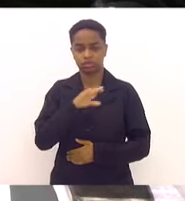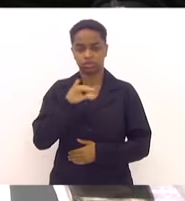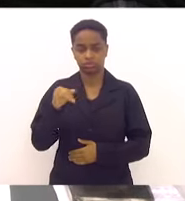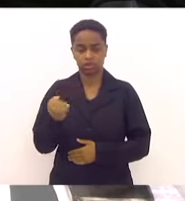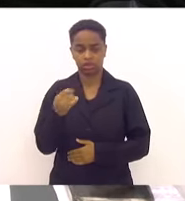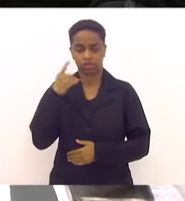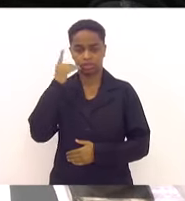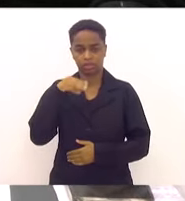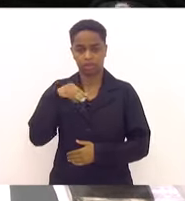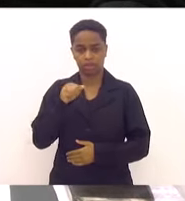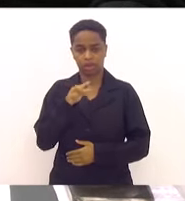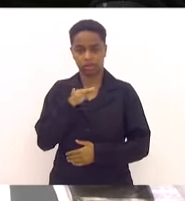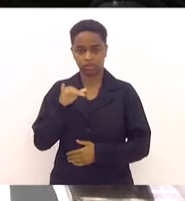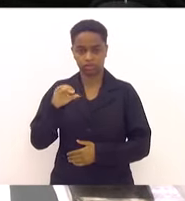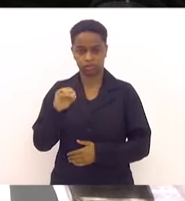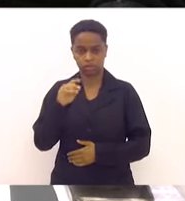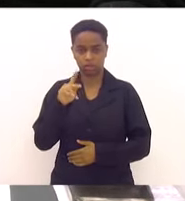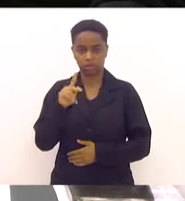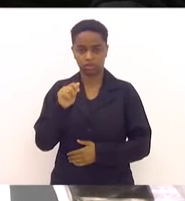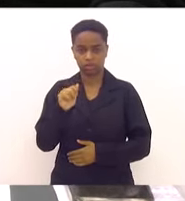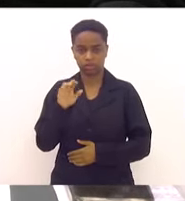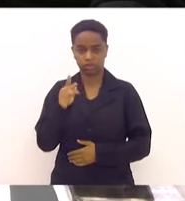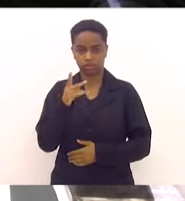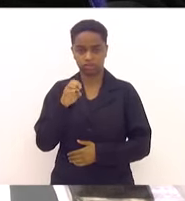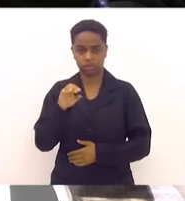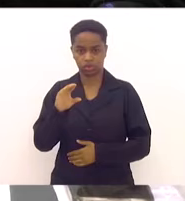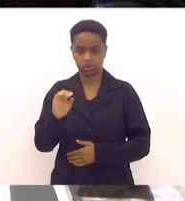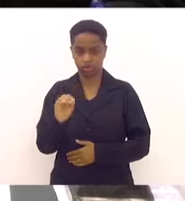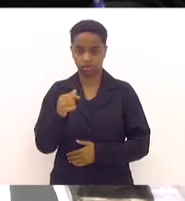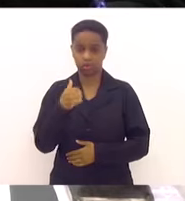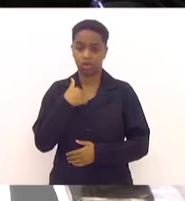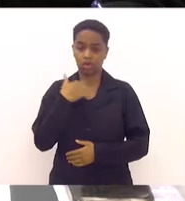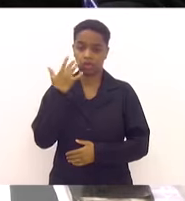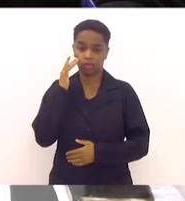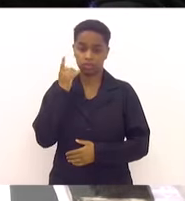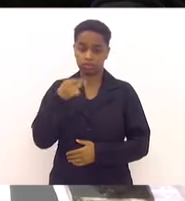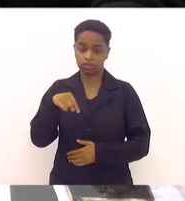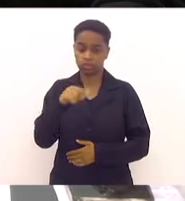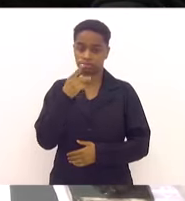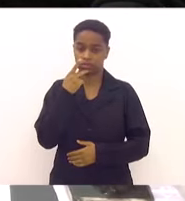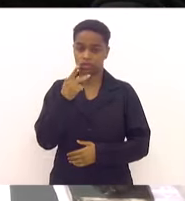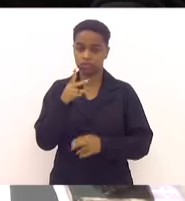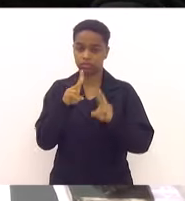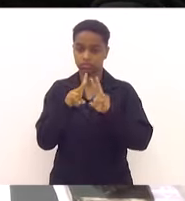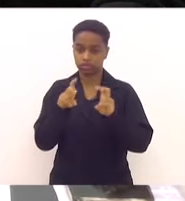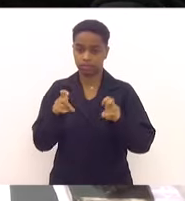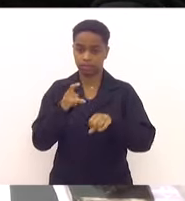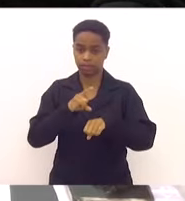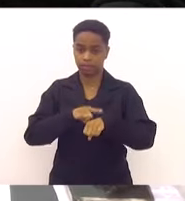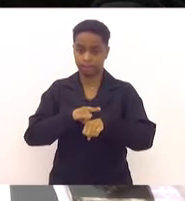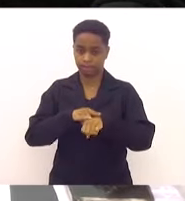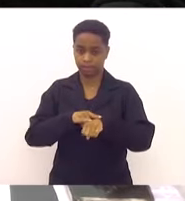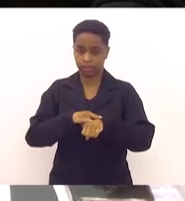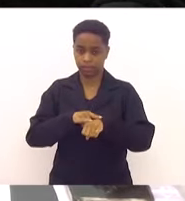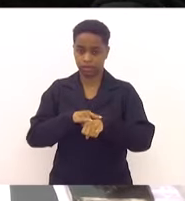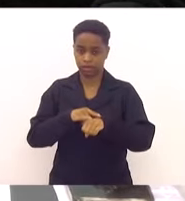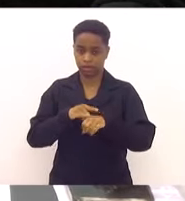só, e acho que Vossa Excelência que se referia às instalações sanitárias